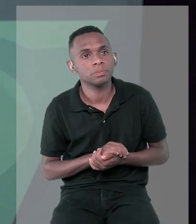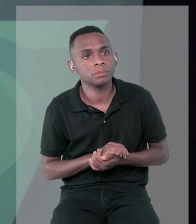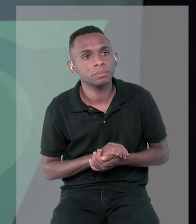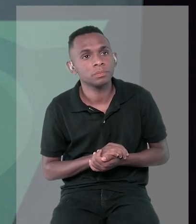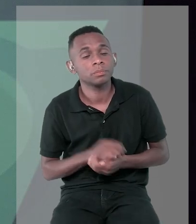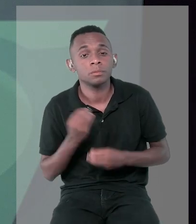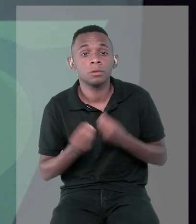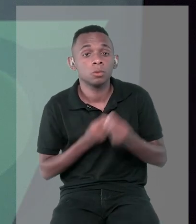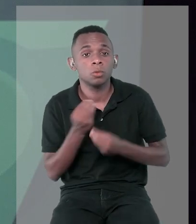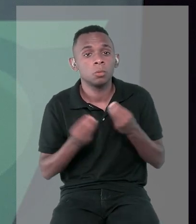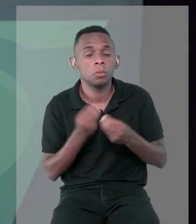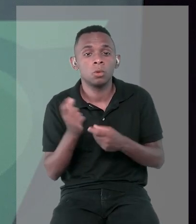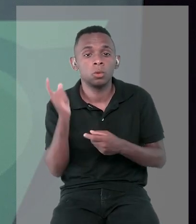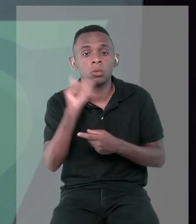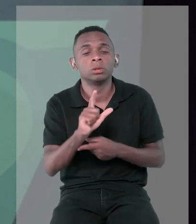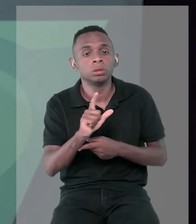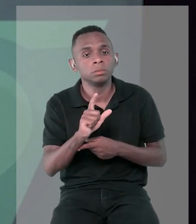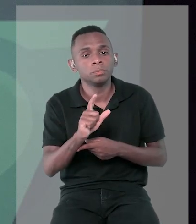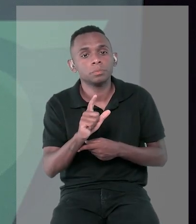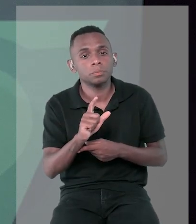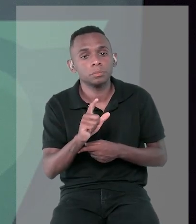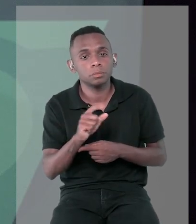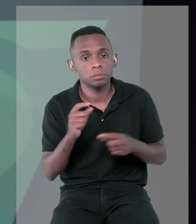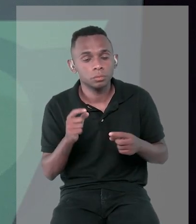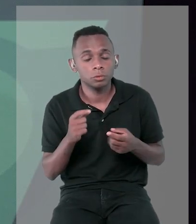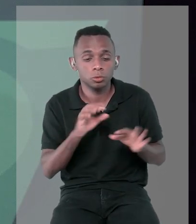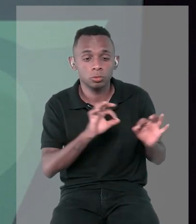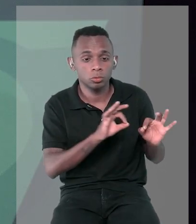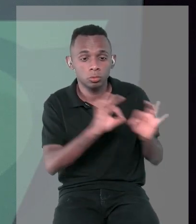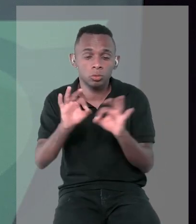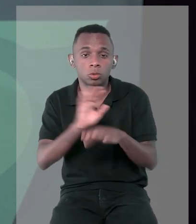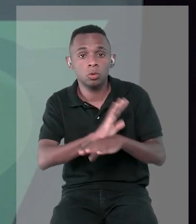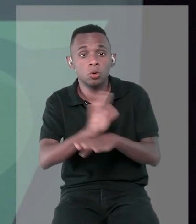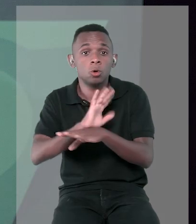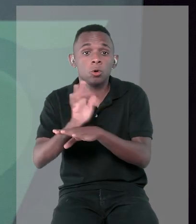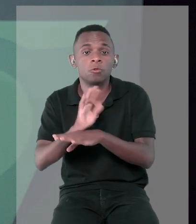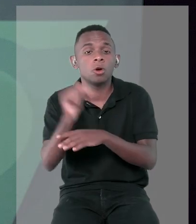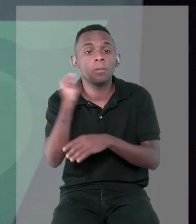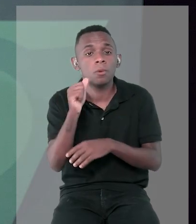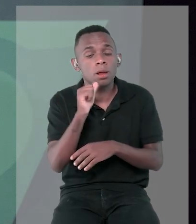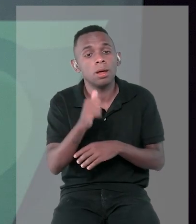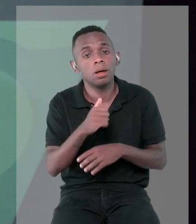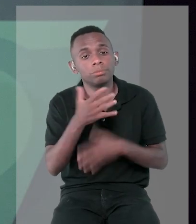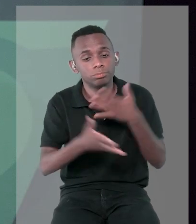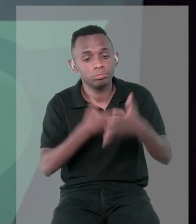Então, como conseguir sustentar um filme com uma mulher falando o tempo